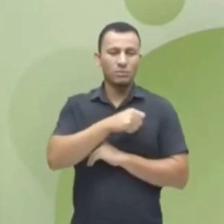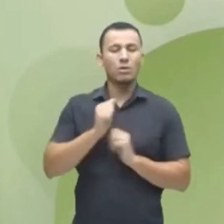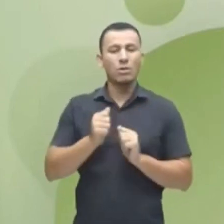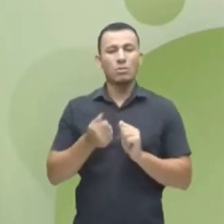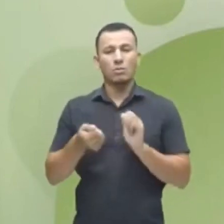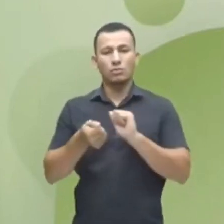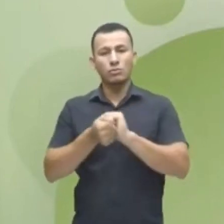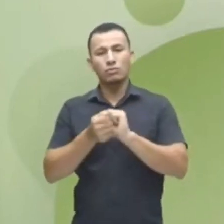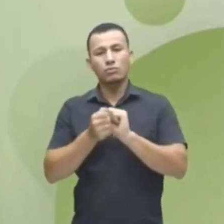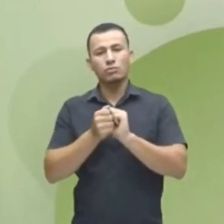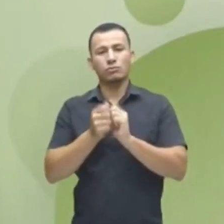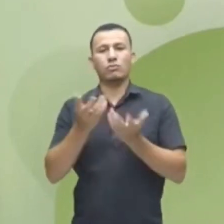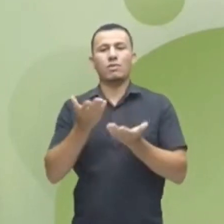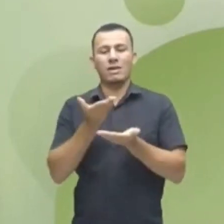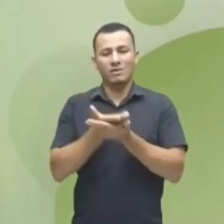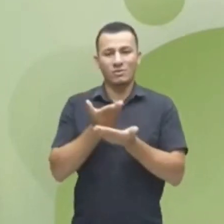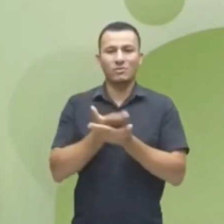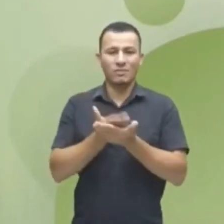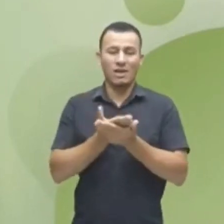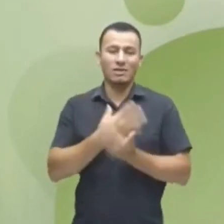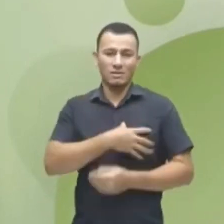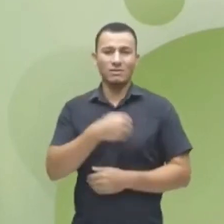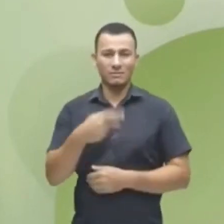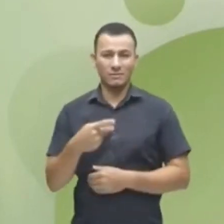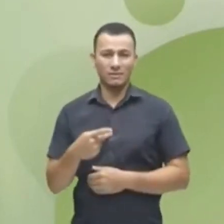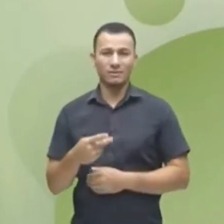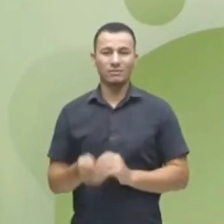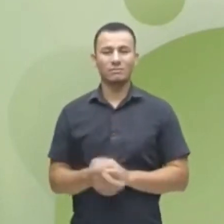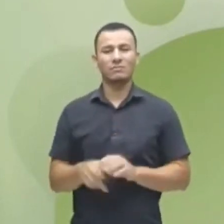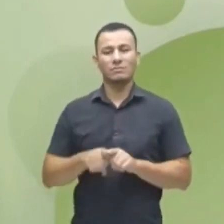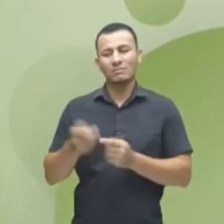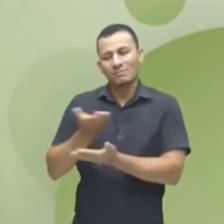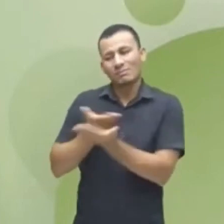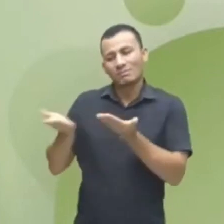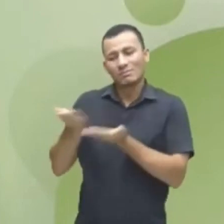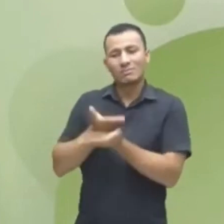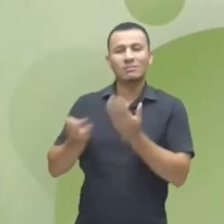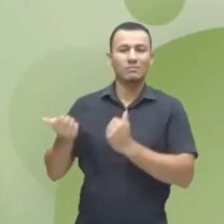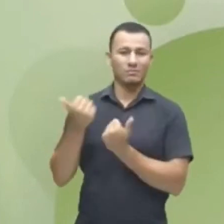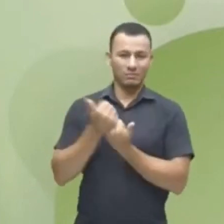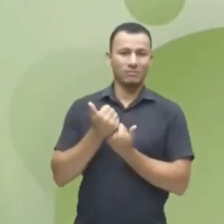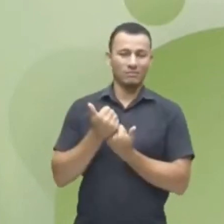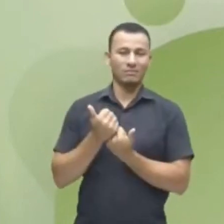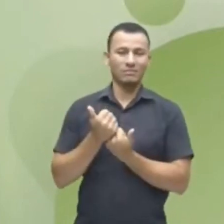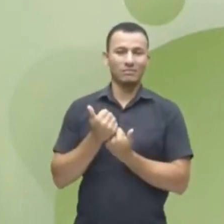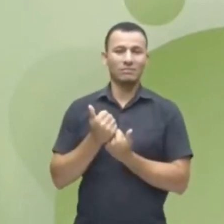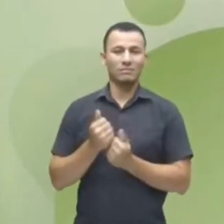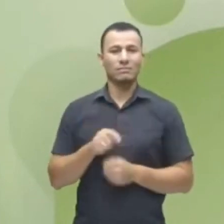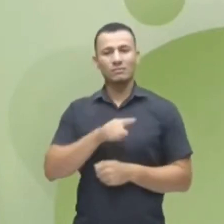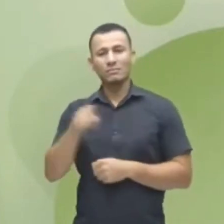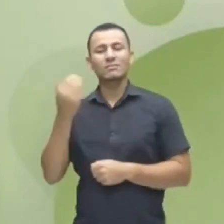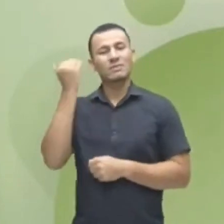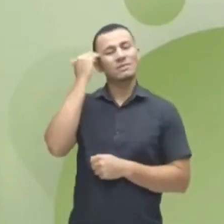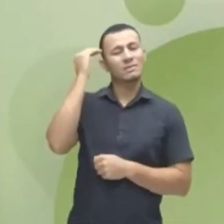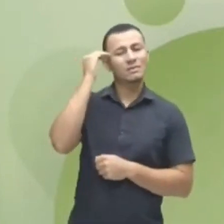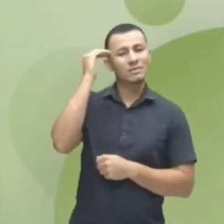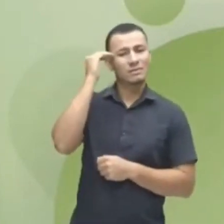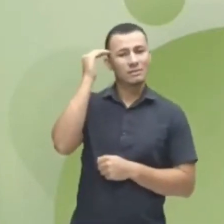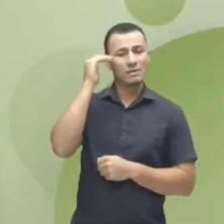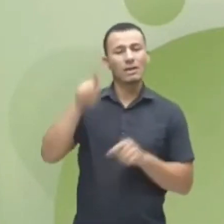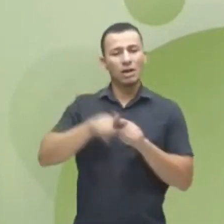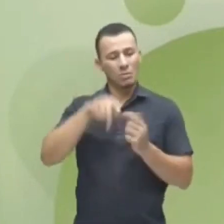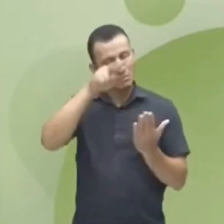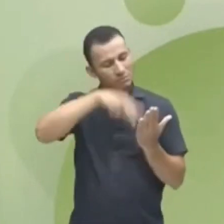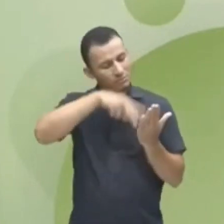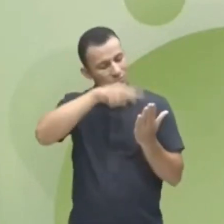esses estudos, né? Tentem acompanhar e dar condição e apoio para que eles compreendam e que façam